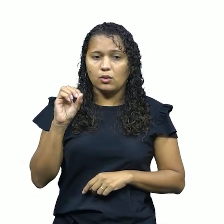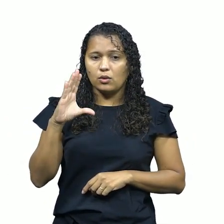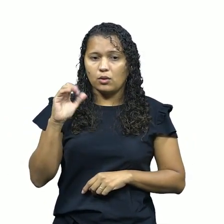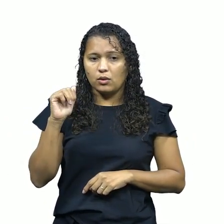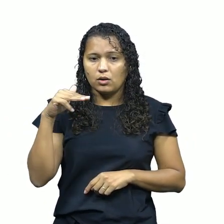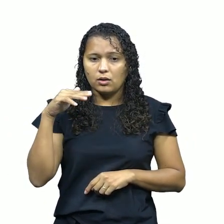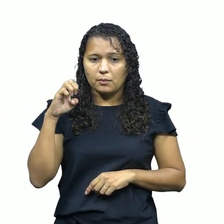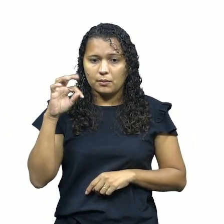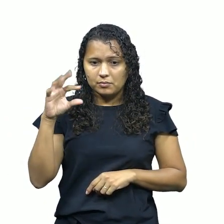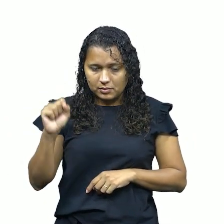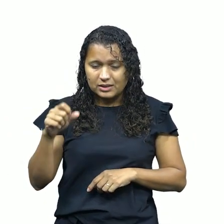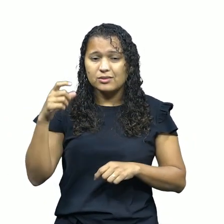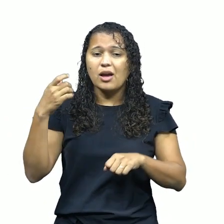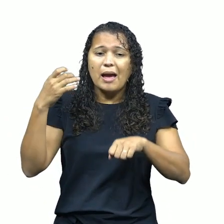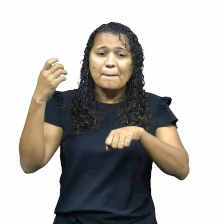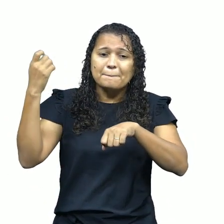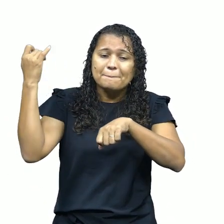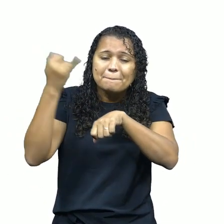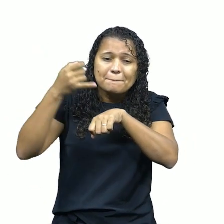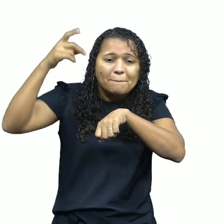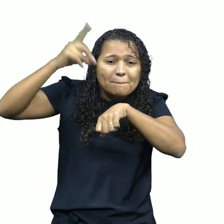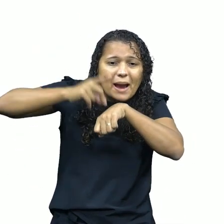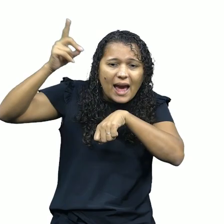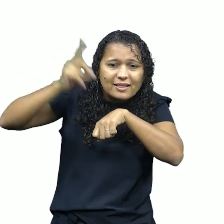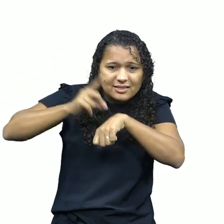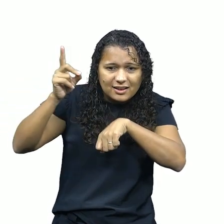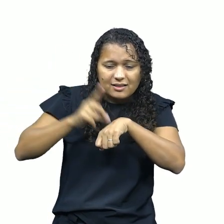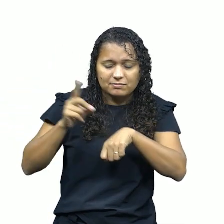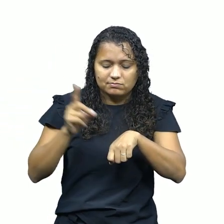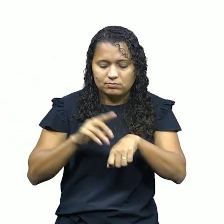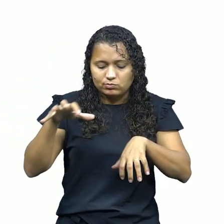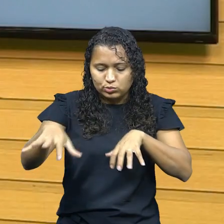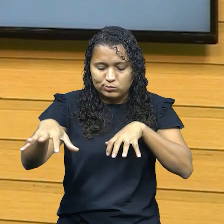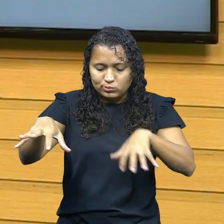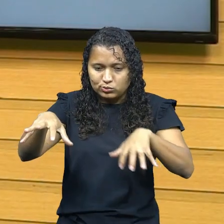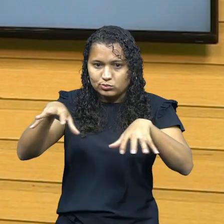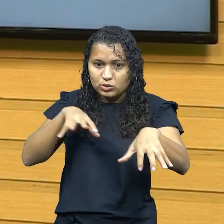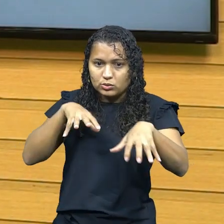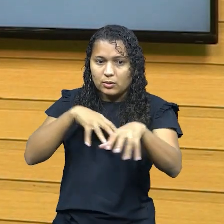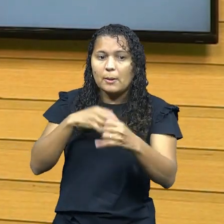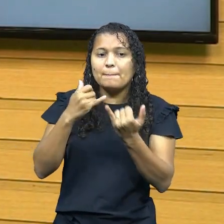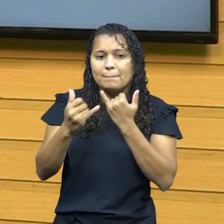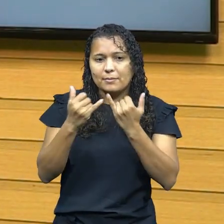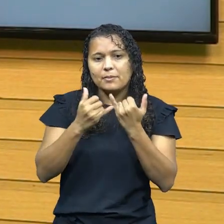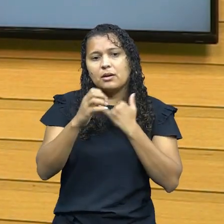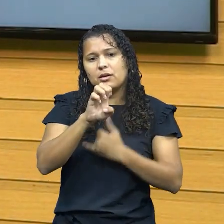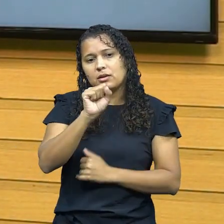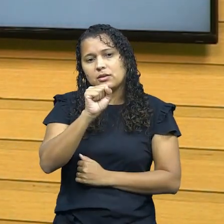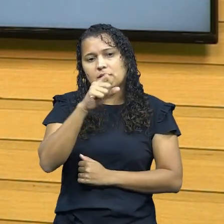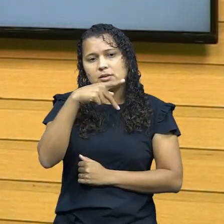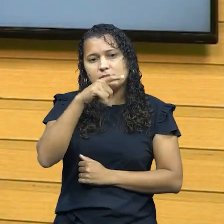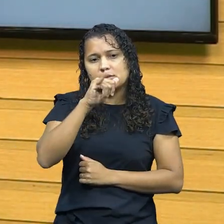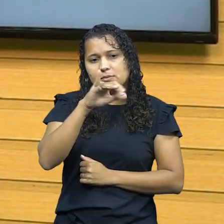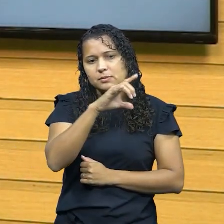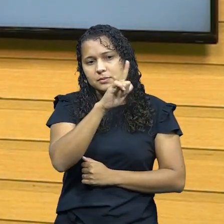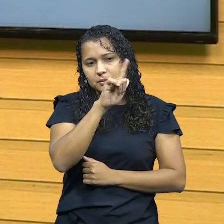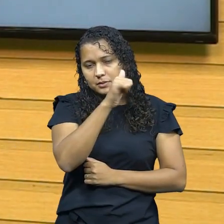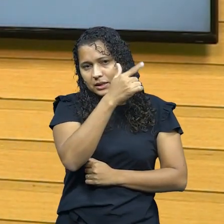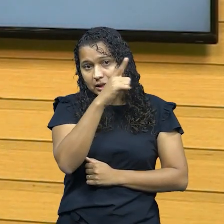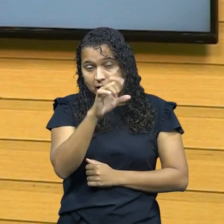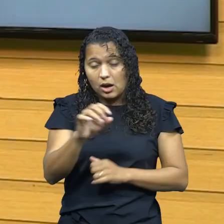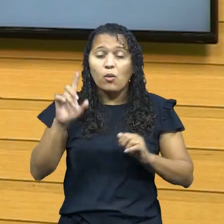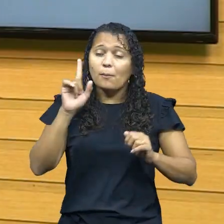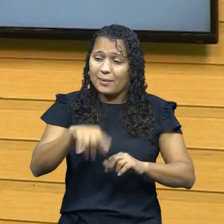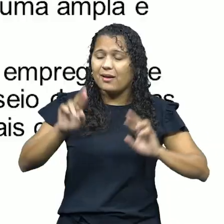enrocamento ou blocos de concreto com geometria específica. Se parece com o espigão, mas a sua função